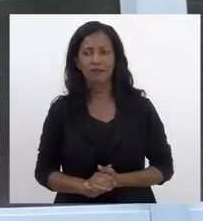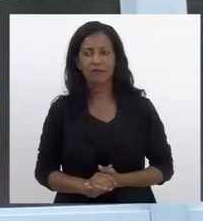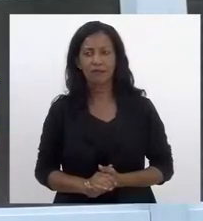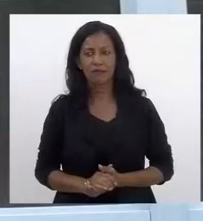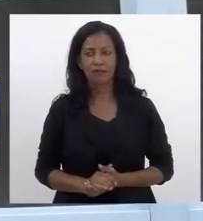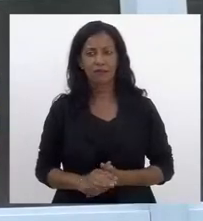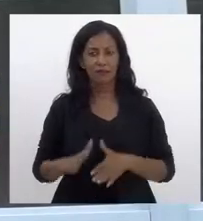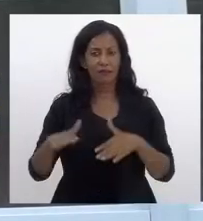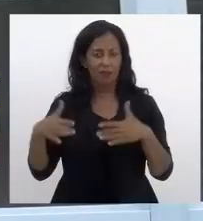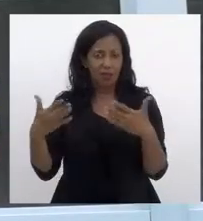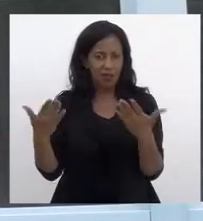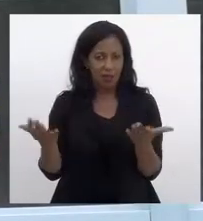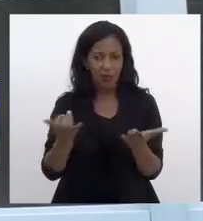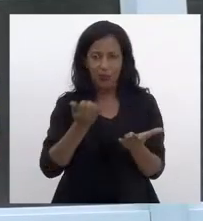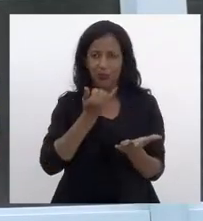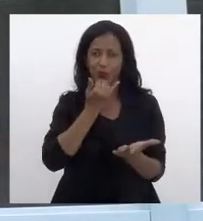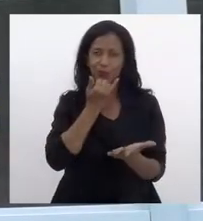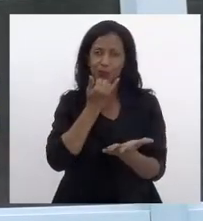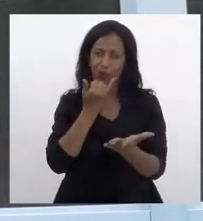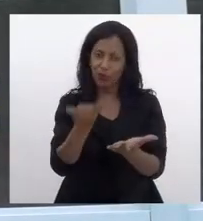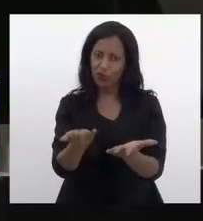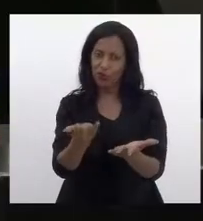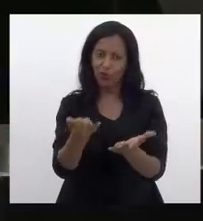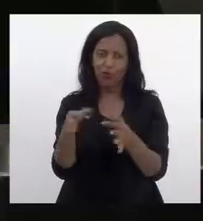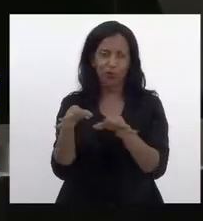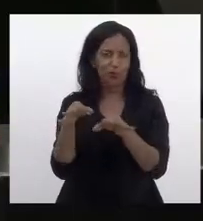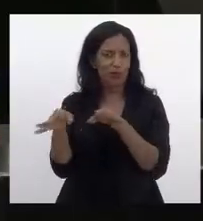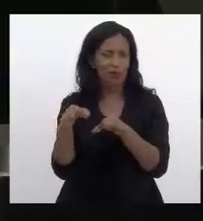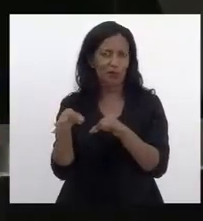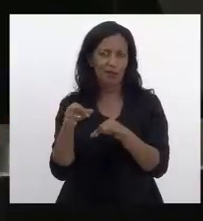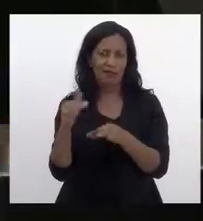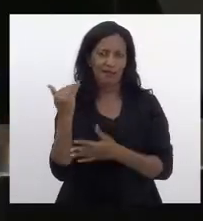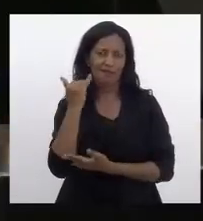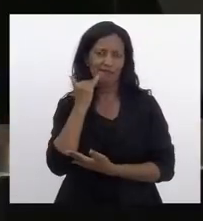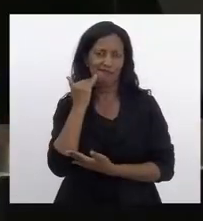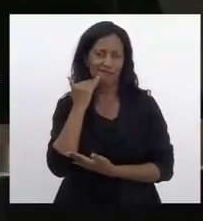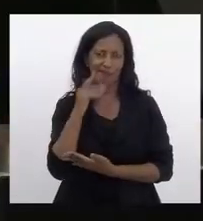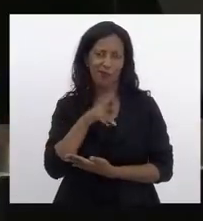Então, me desculpe, esse projeto não é perfeito.